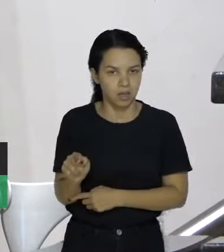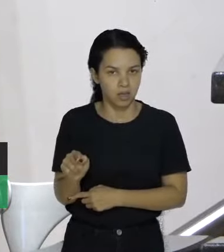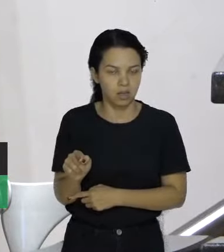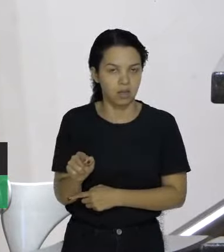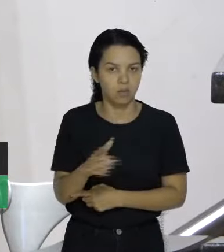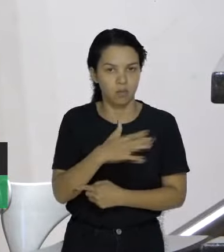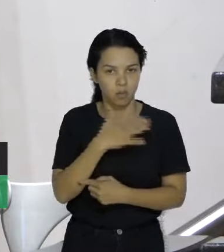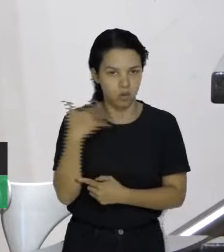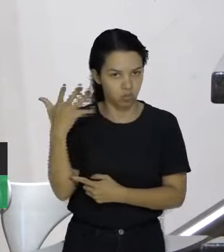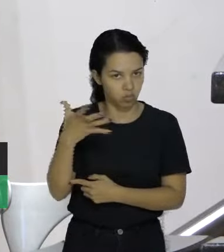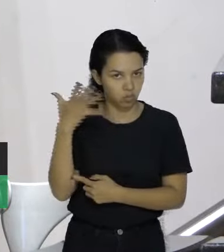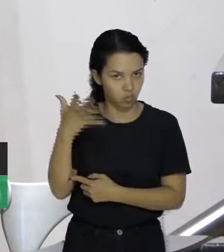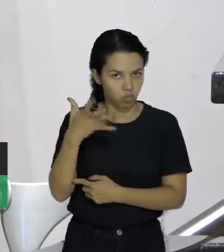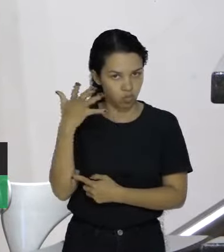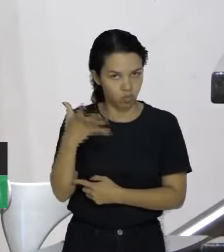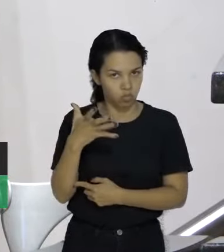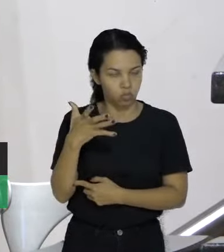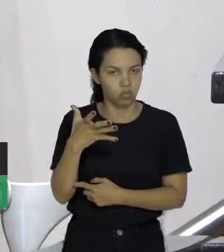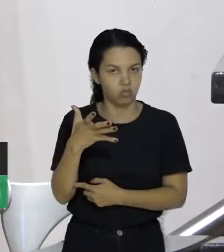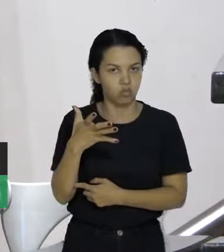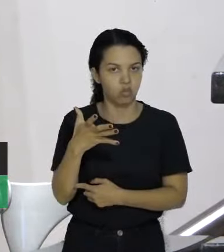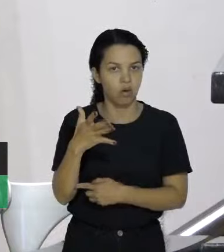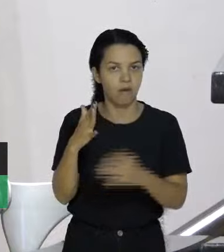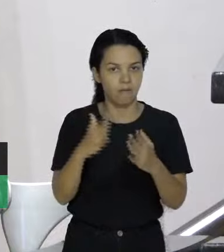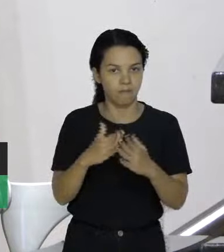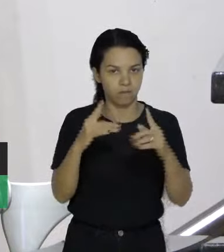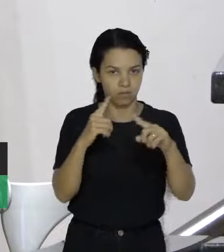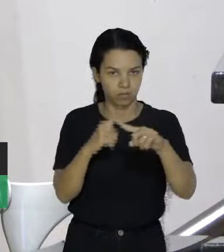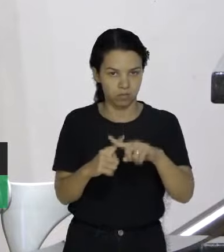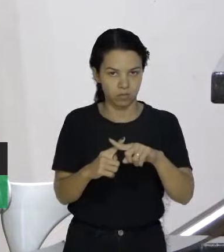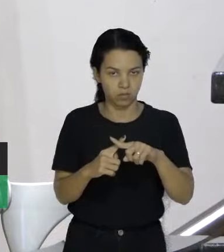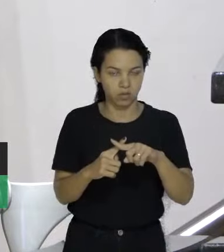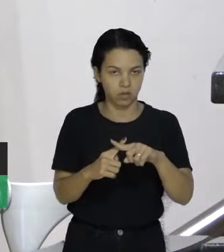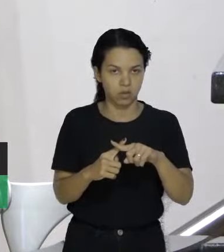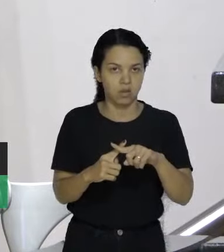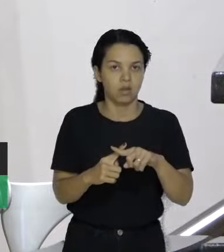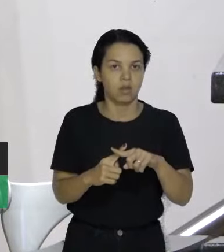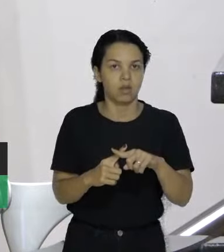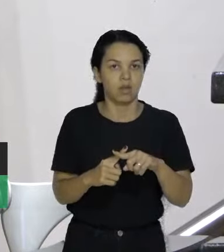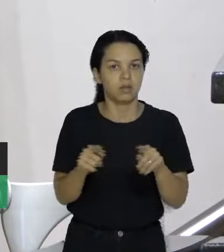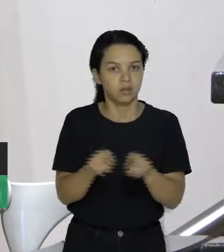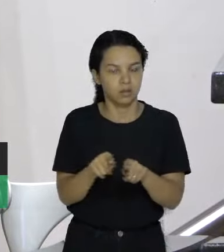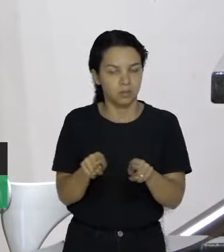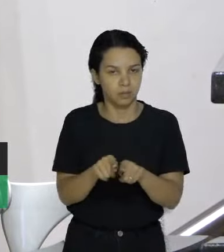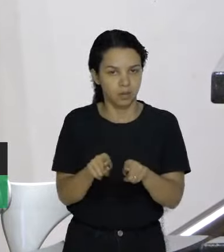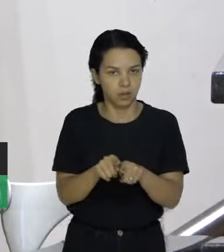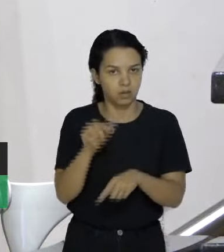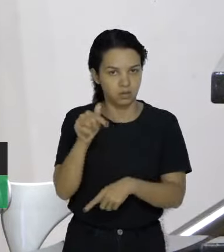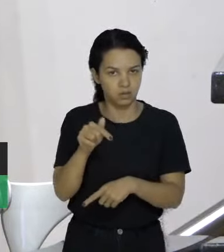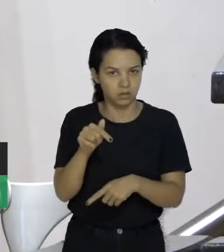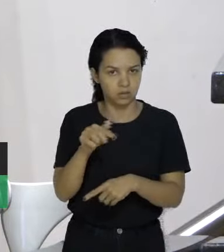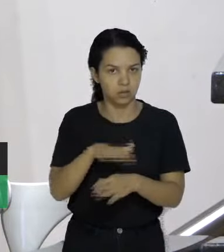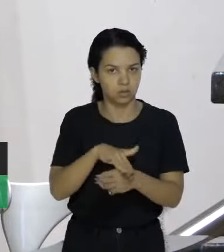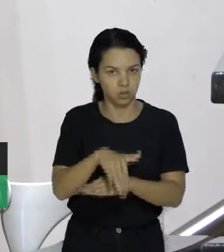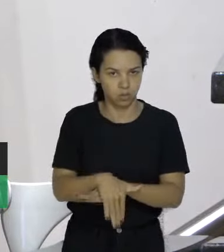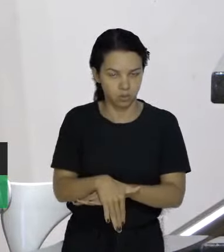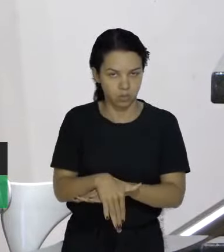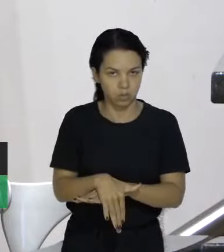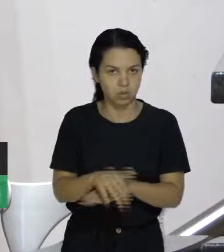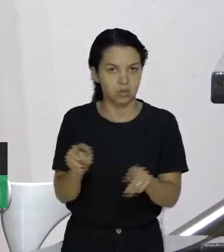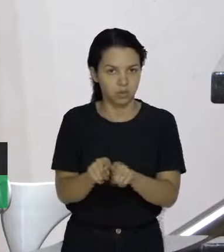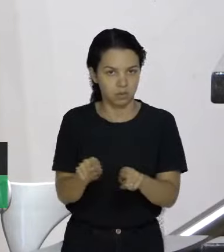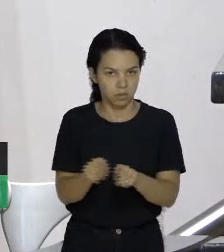das 17 horas na cidade de Lages e os familiares do nosso querido Eduardo o nosso lamento o nosso abraço